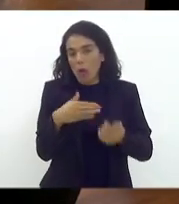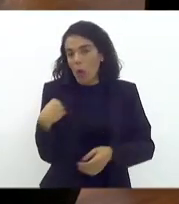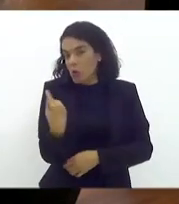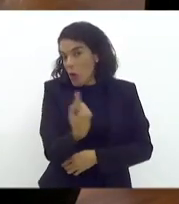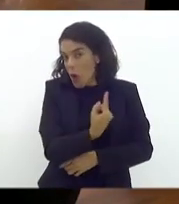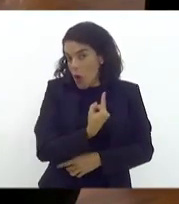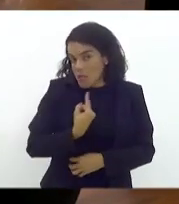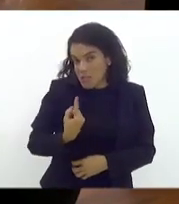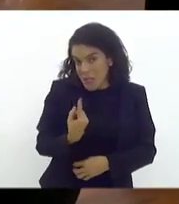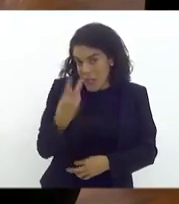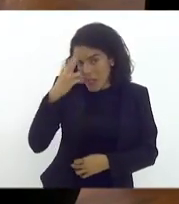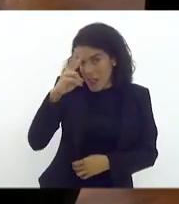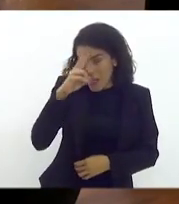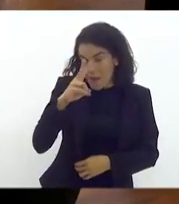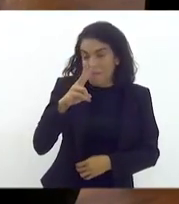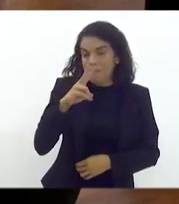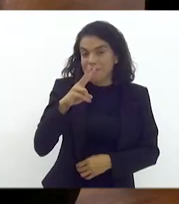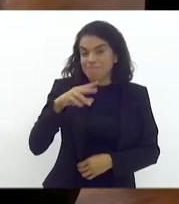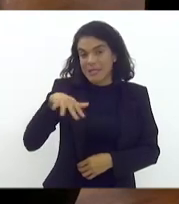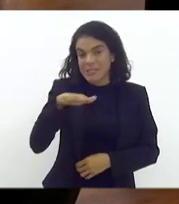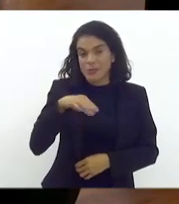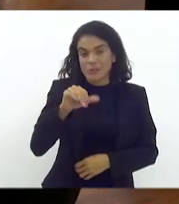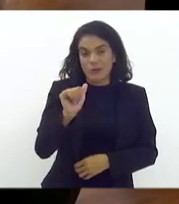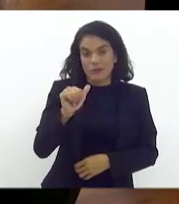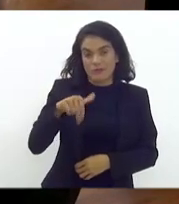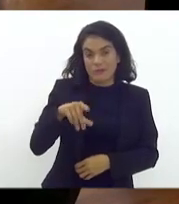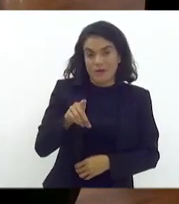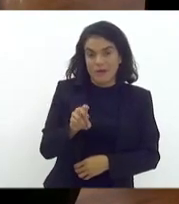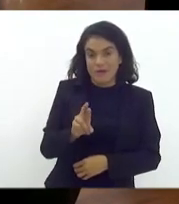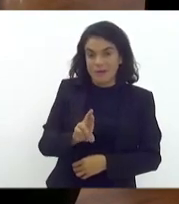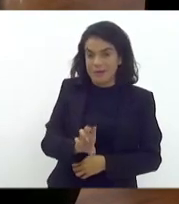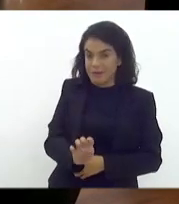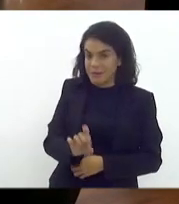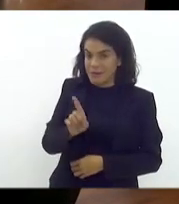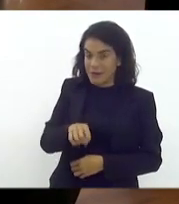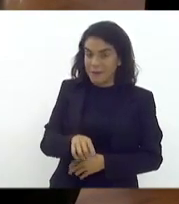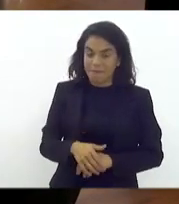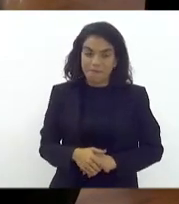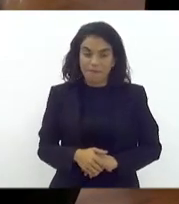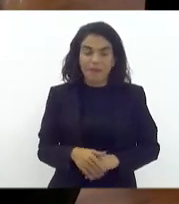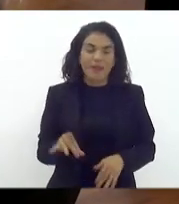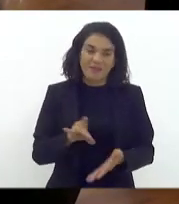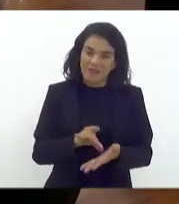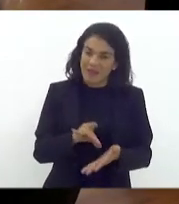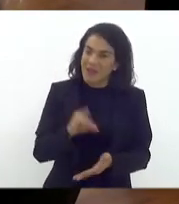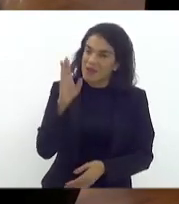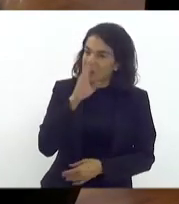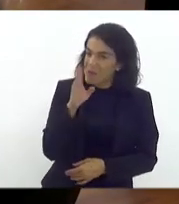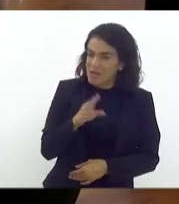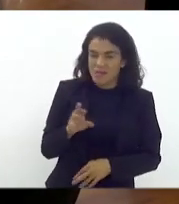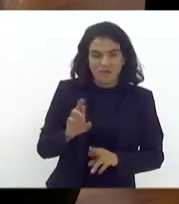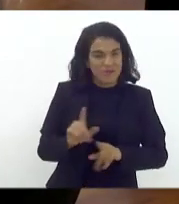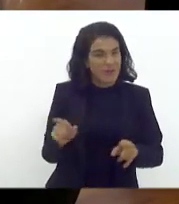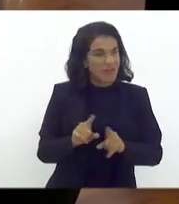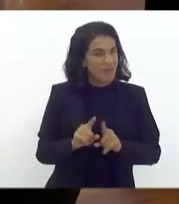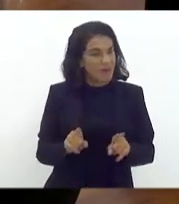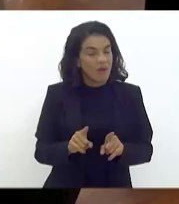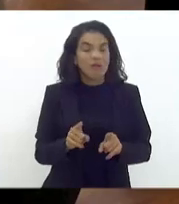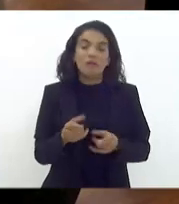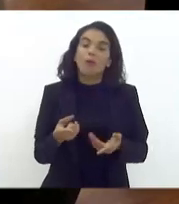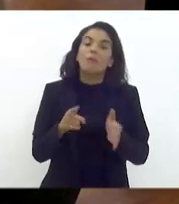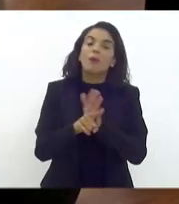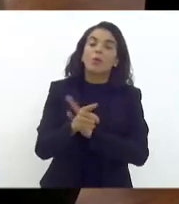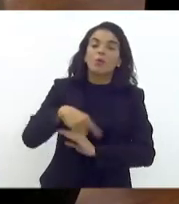lembra o caso do André que eu acabei de contar e realmente no Brasil isso não é diferente então a pergunta